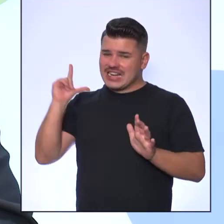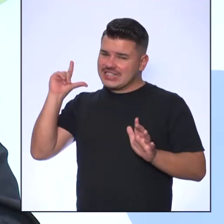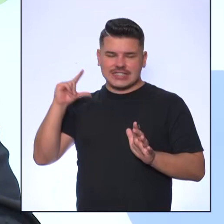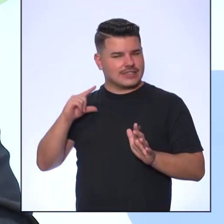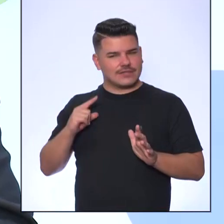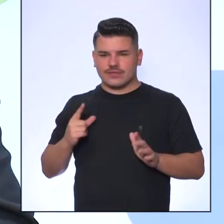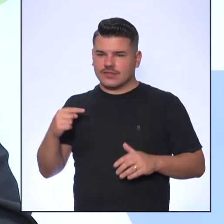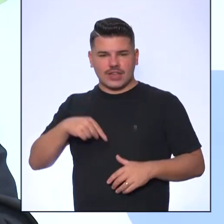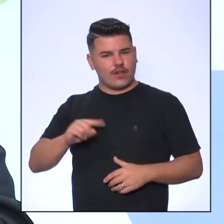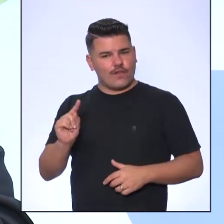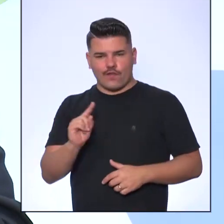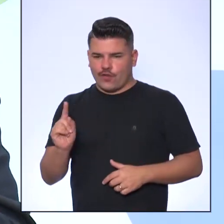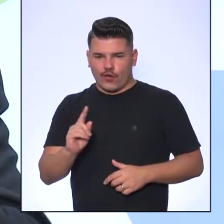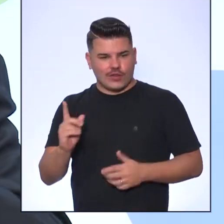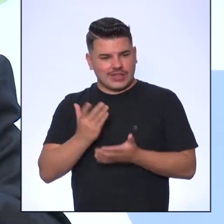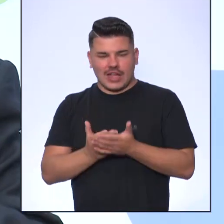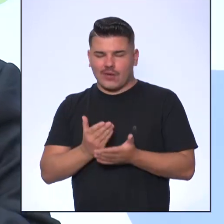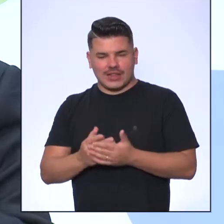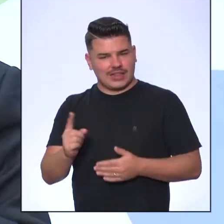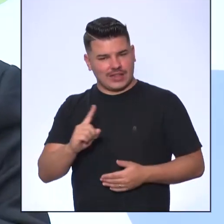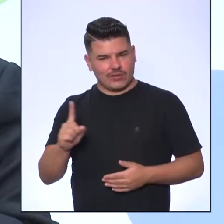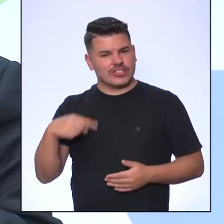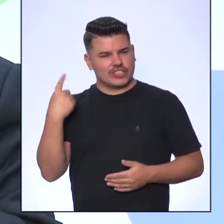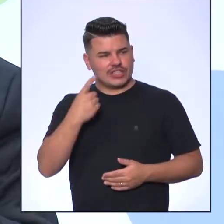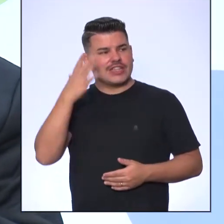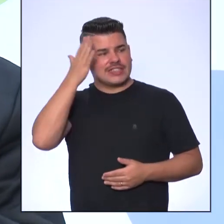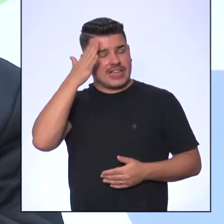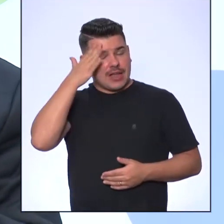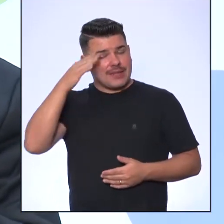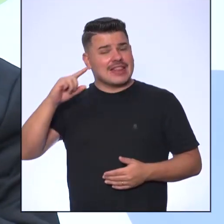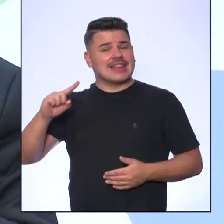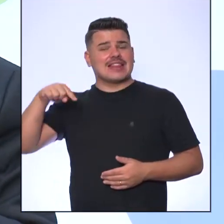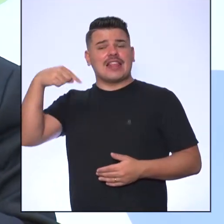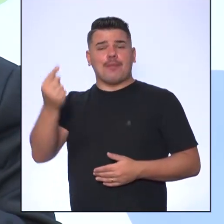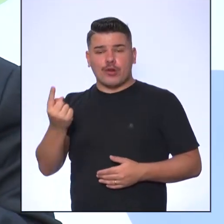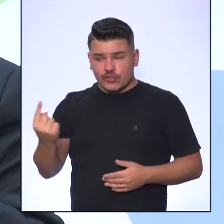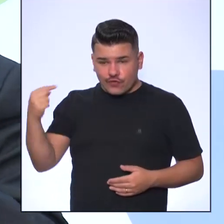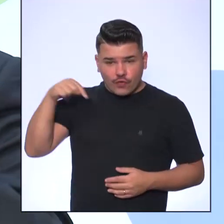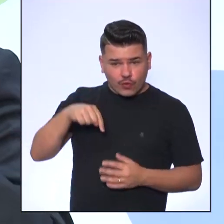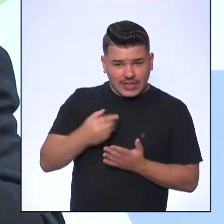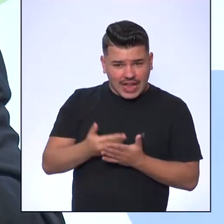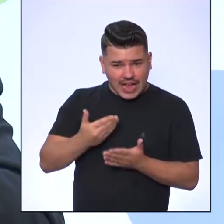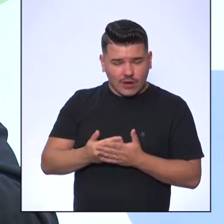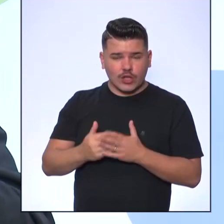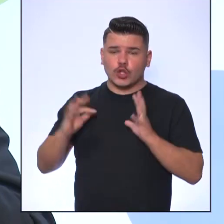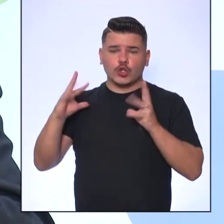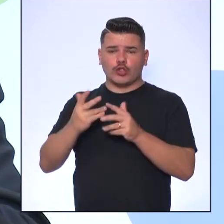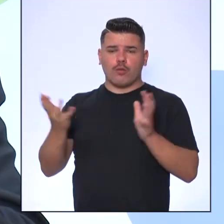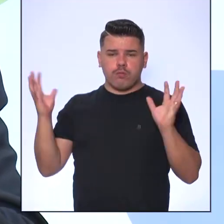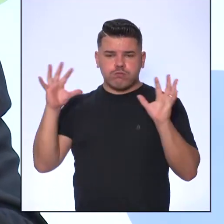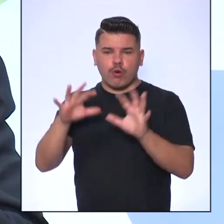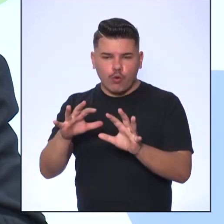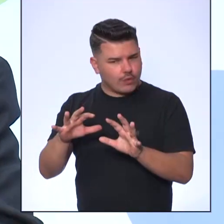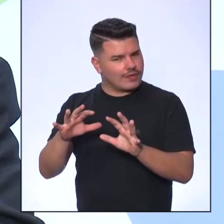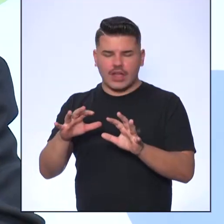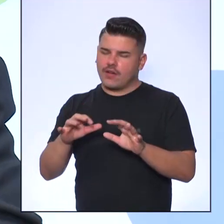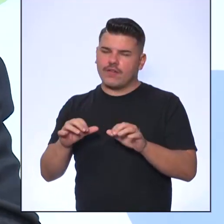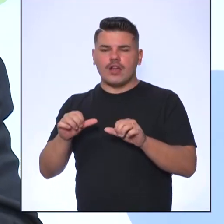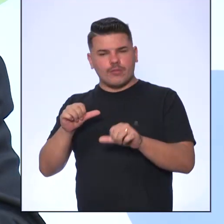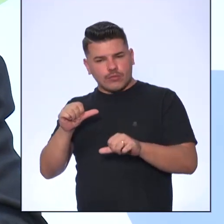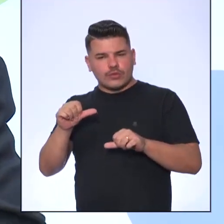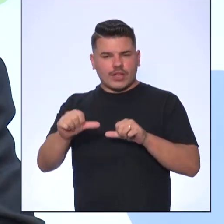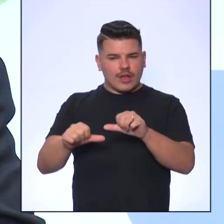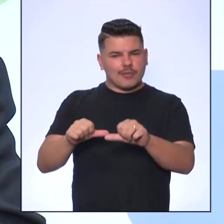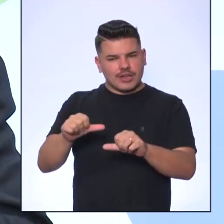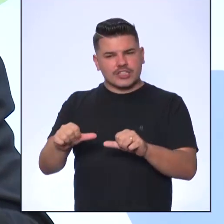terá a volta, a gente já sabe disso. E quando voltar, será gradativo. Não vai ser todo mundo ao mesmo tempo na escola, para a gente